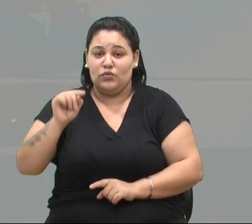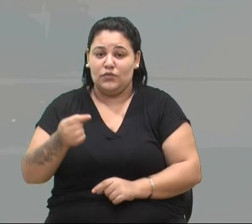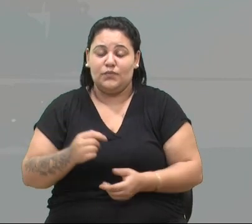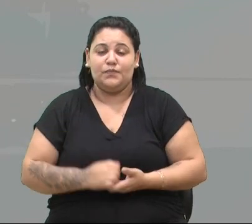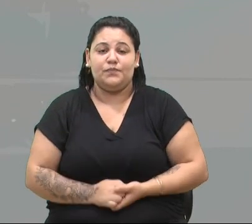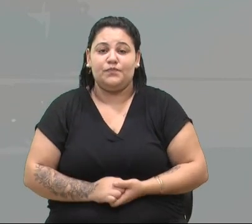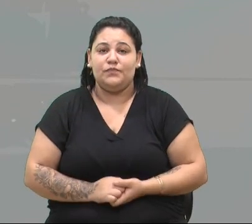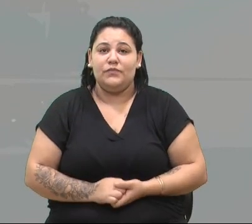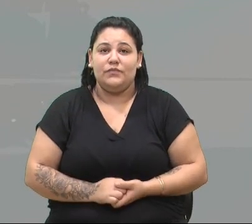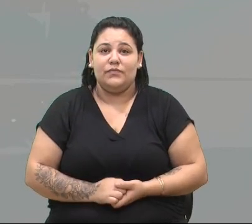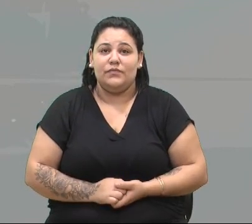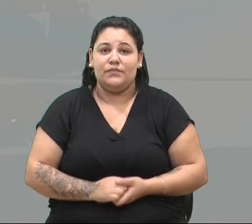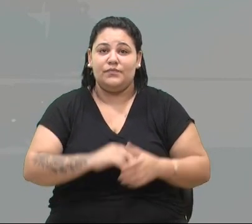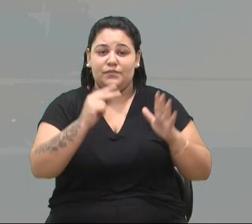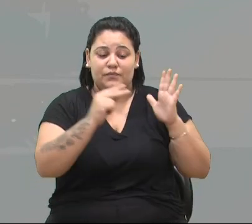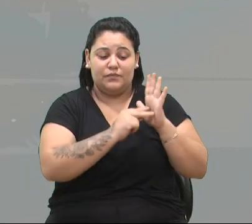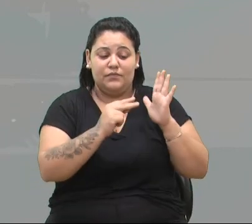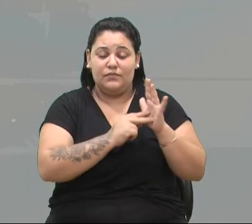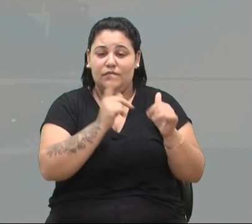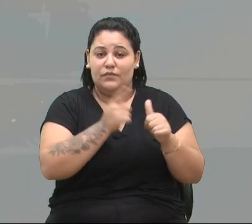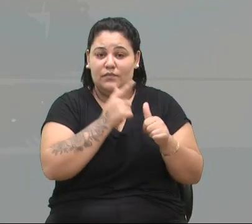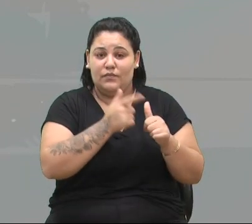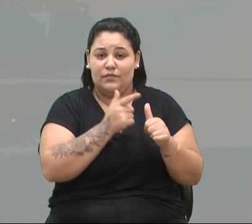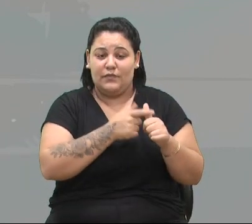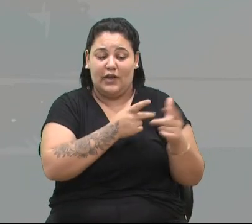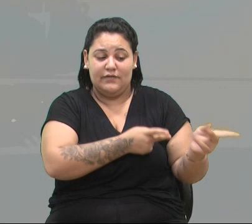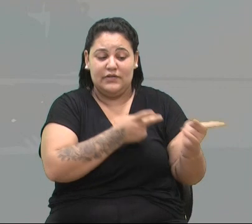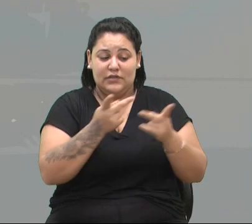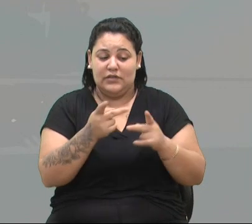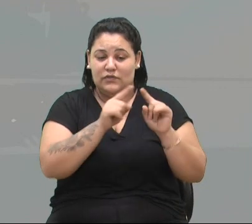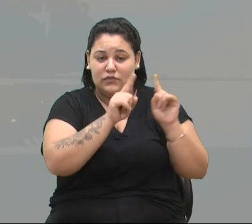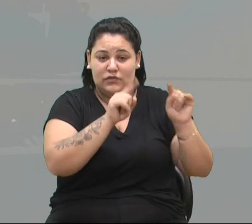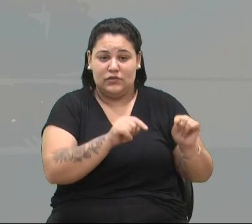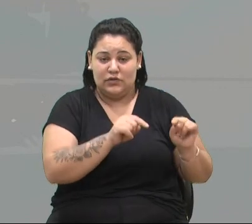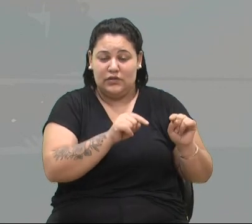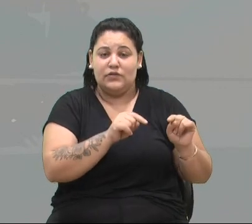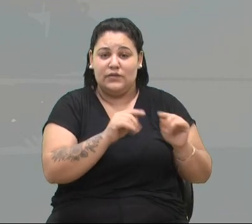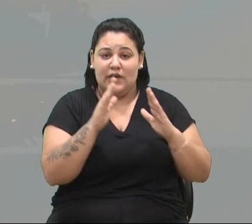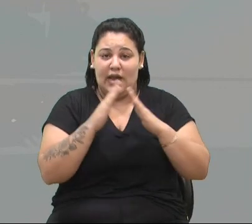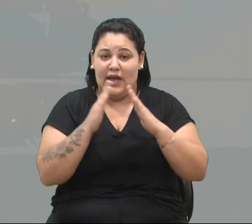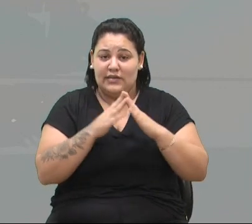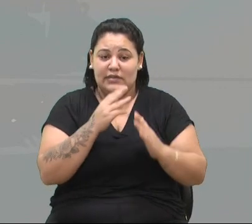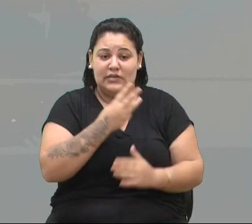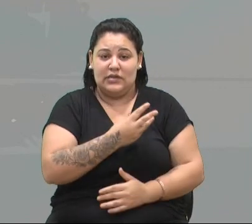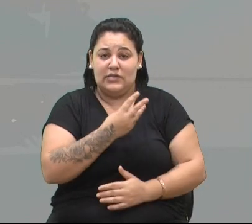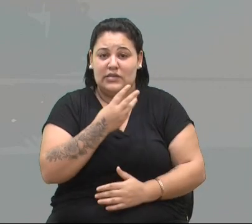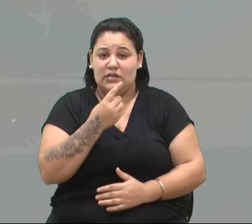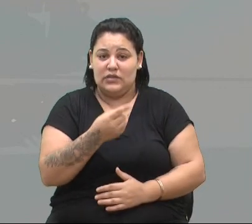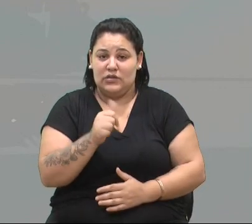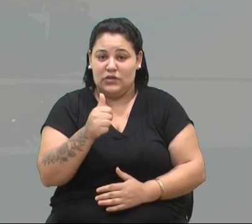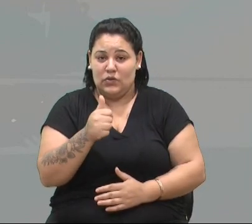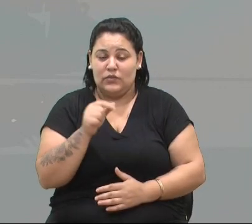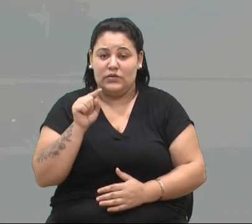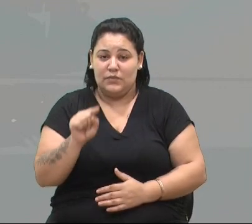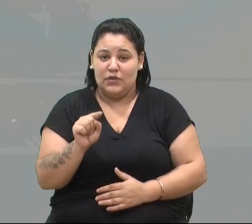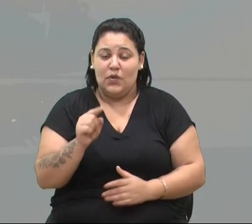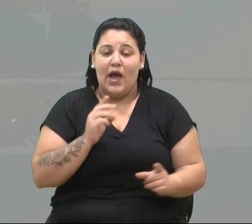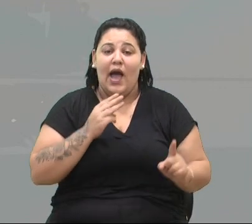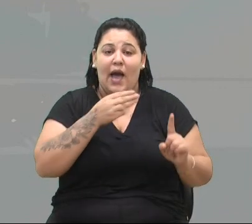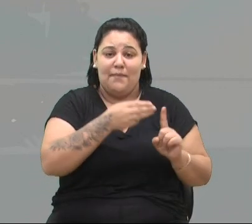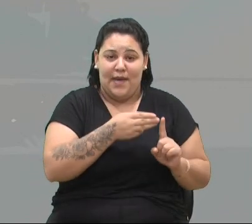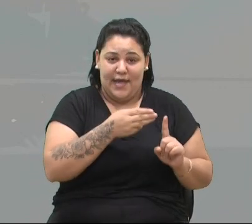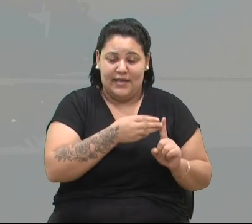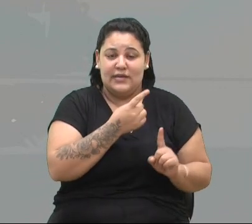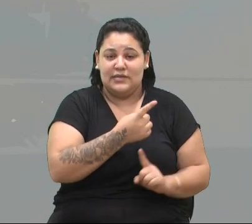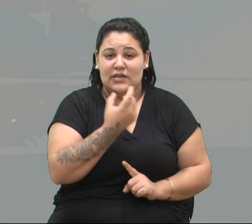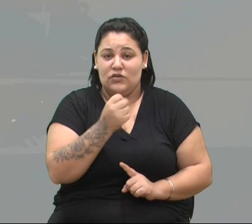Atenção primária, visitas dos nossos agentes comunitários, 311 mil visitas, a meta eram 180 mil. Aqui um trabalho